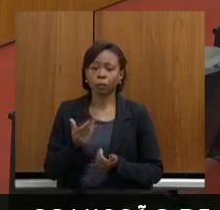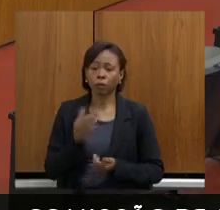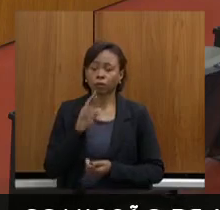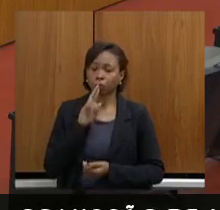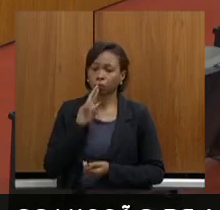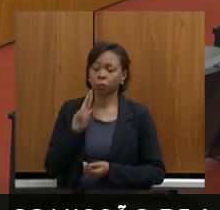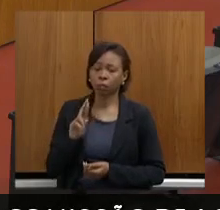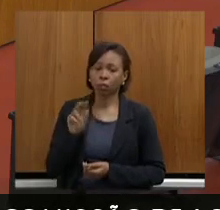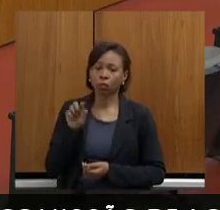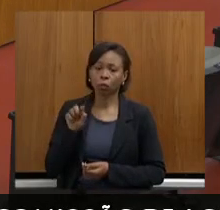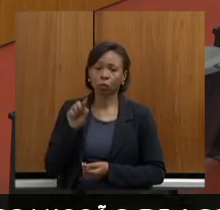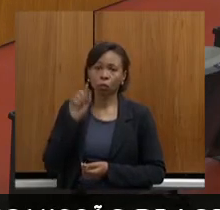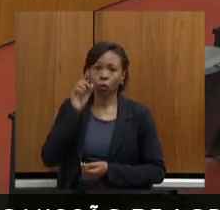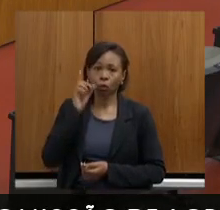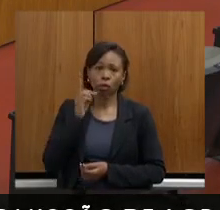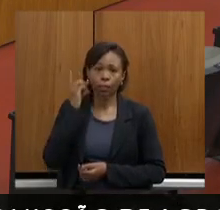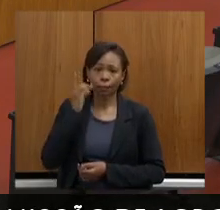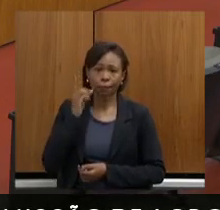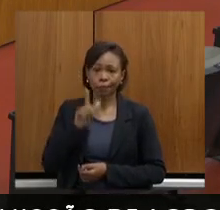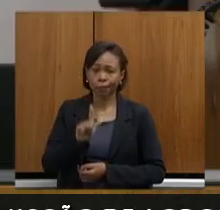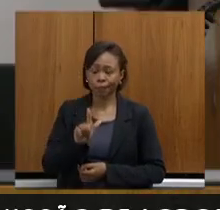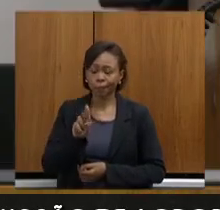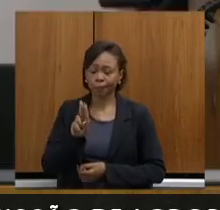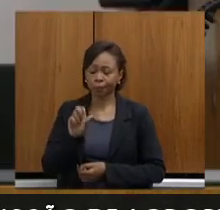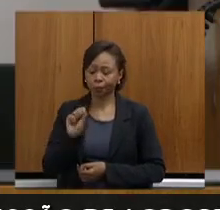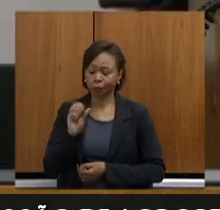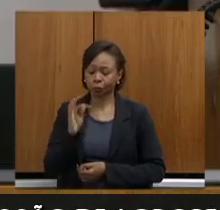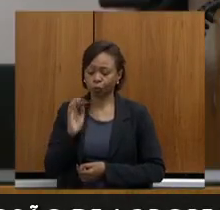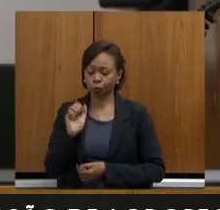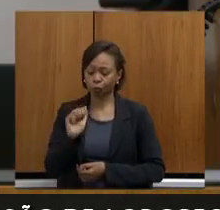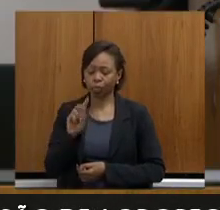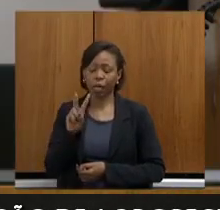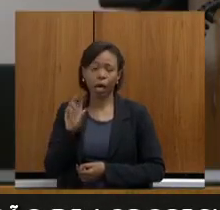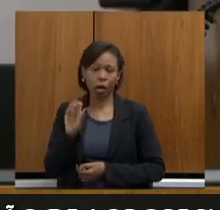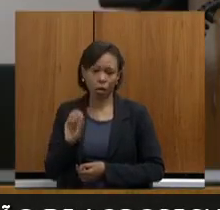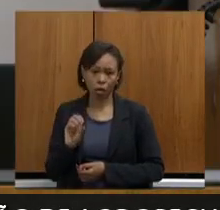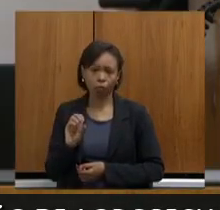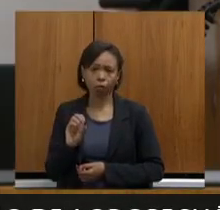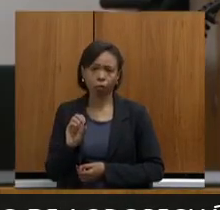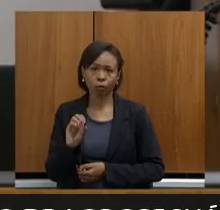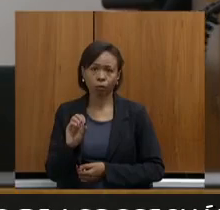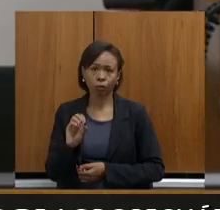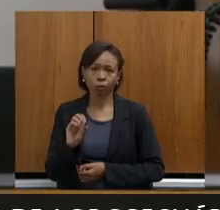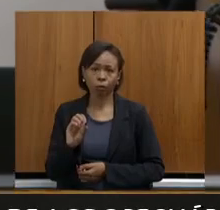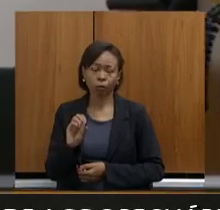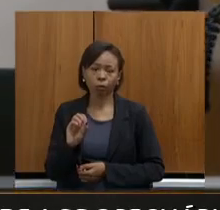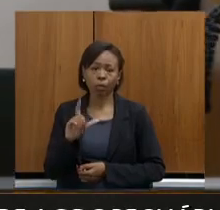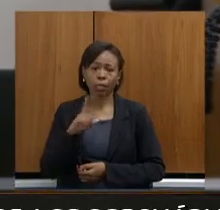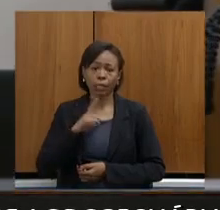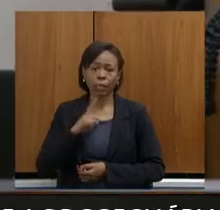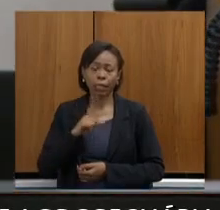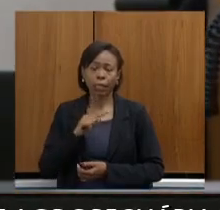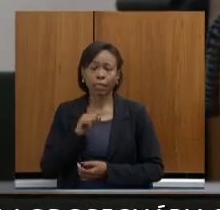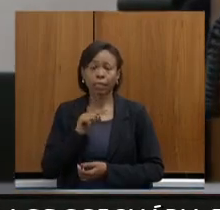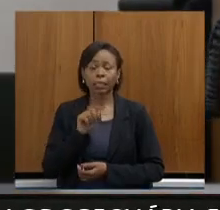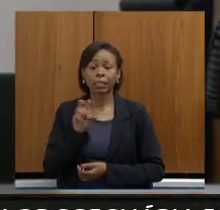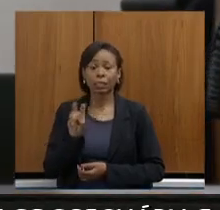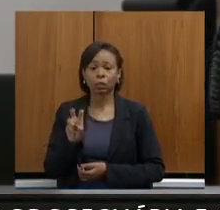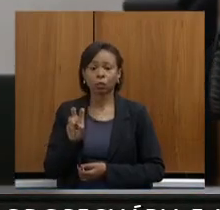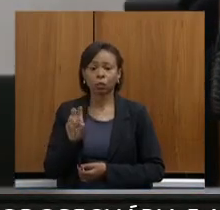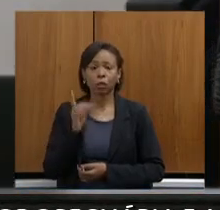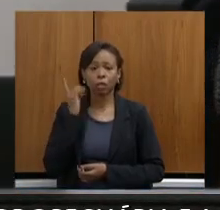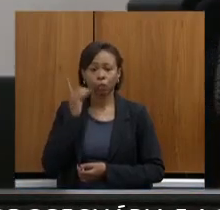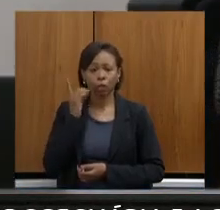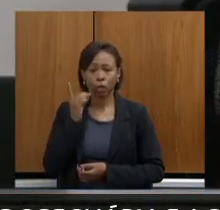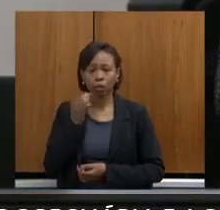fala do deputado Gustavo Valadares nós já tivemos a fala de cinco deputados seis com